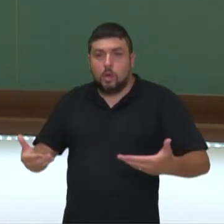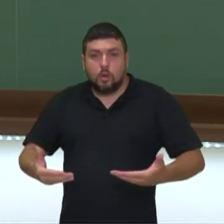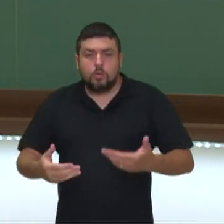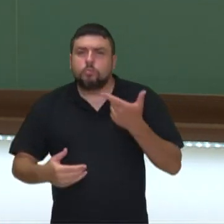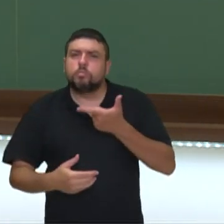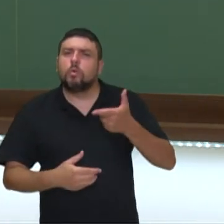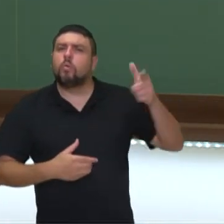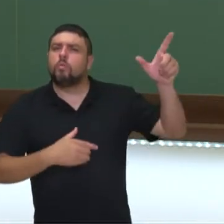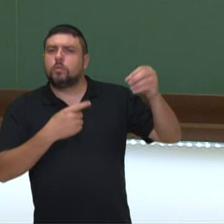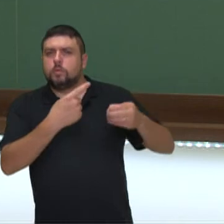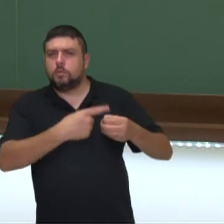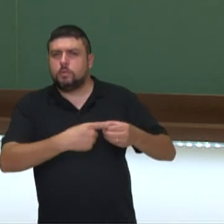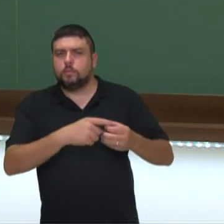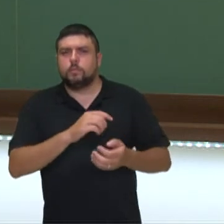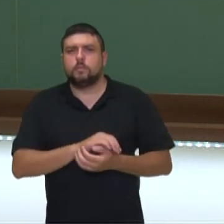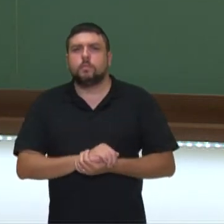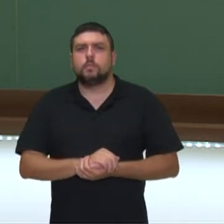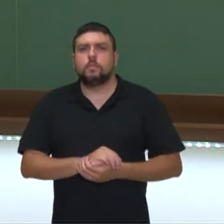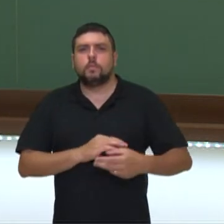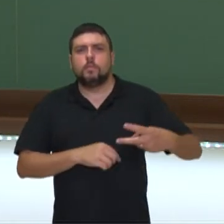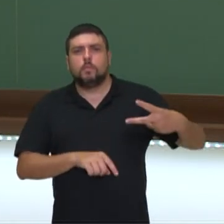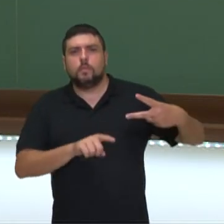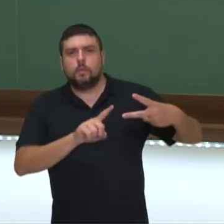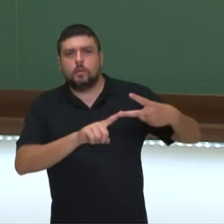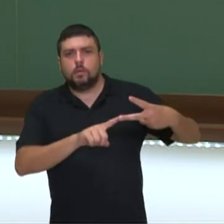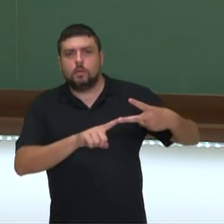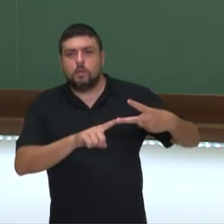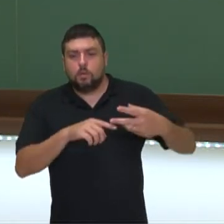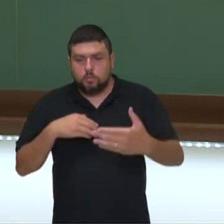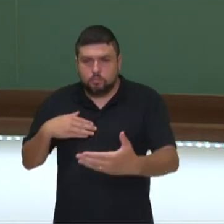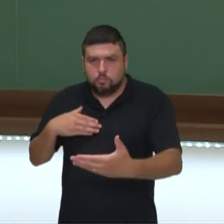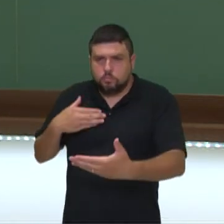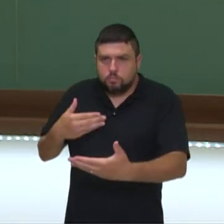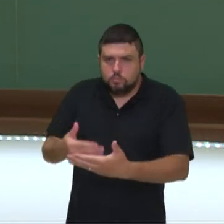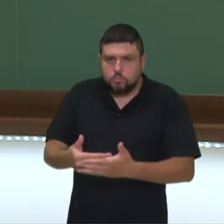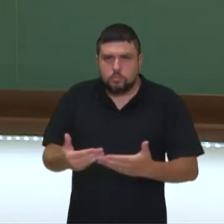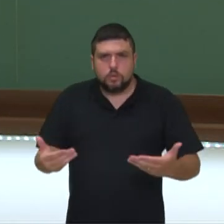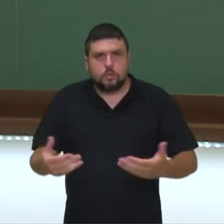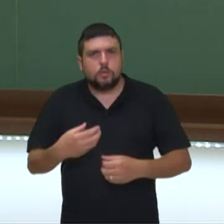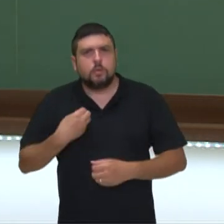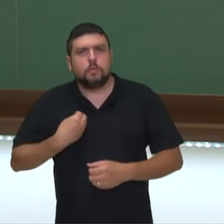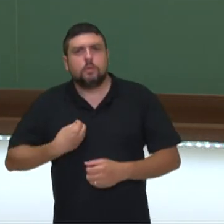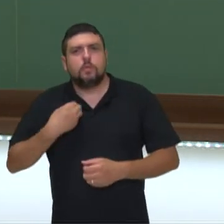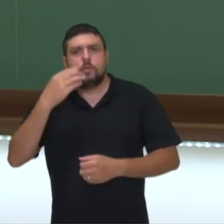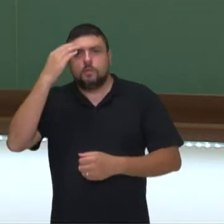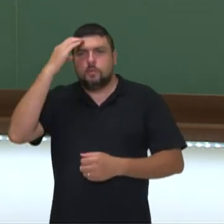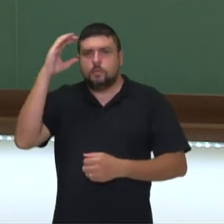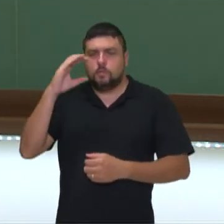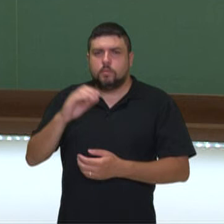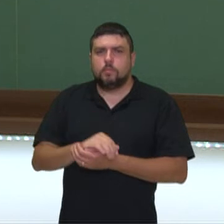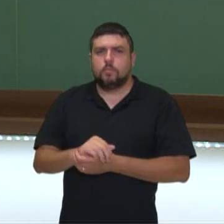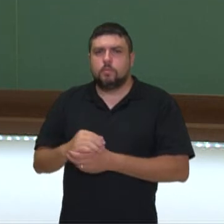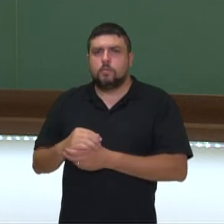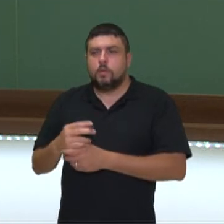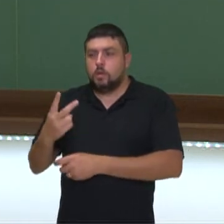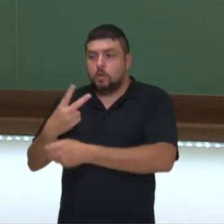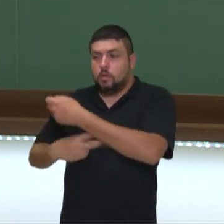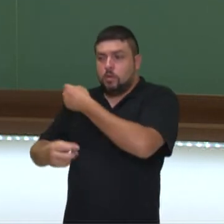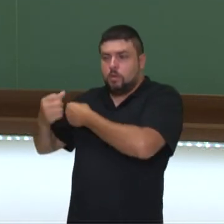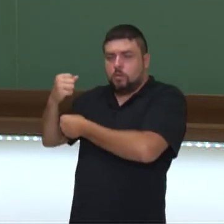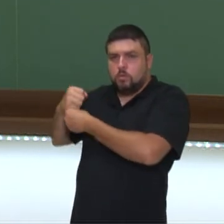de Curitiba. Na de baixo, ela ainda está morando. Ela começou a morar em Curitiba 2 anos atrás e